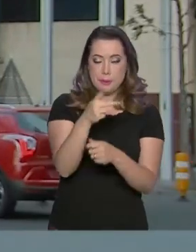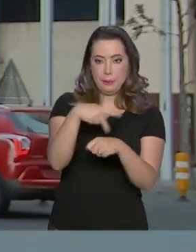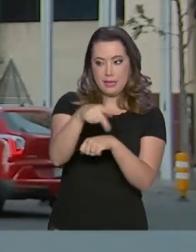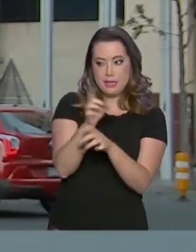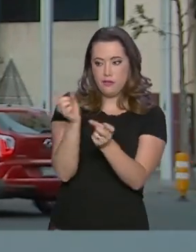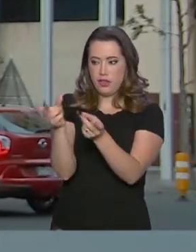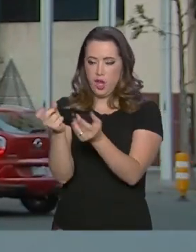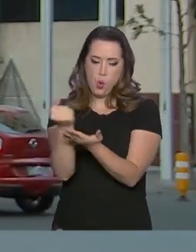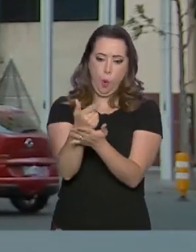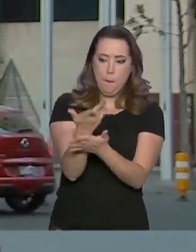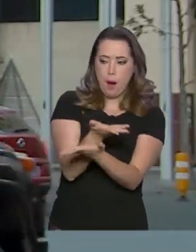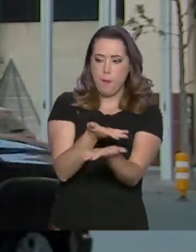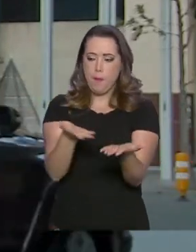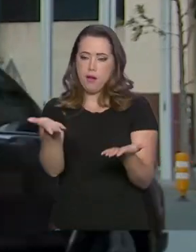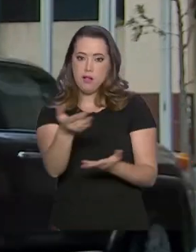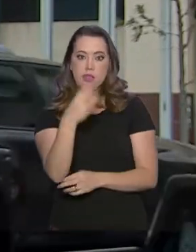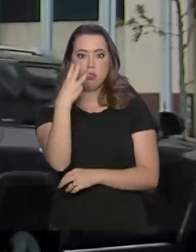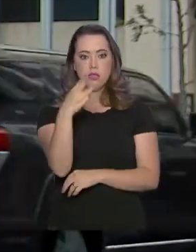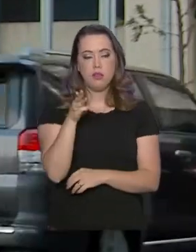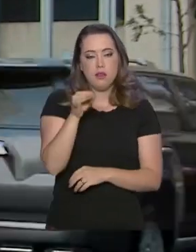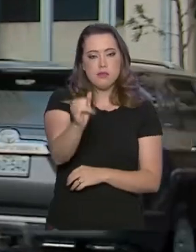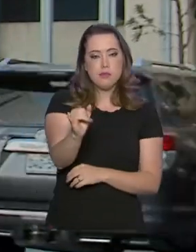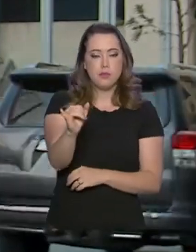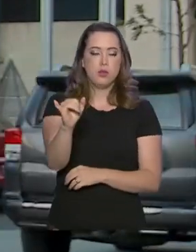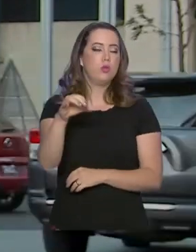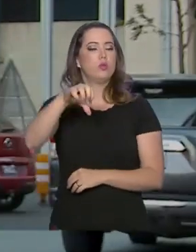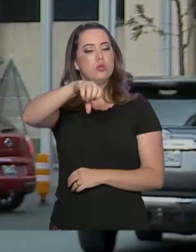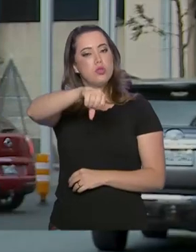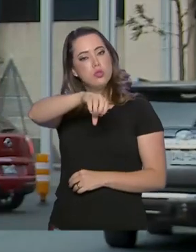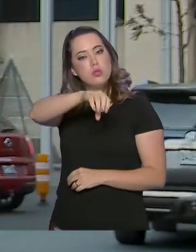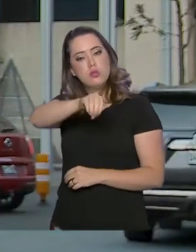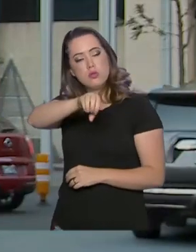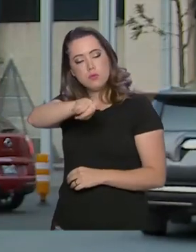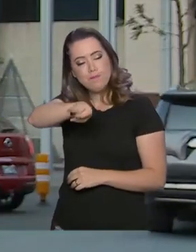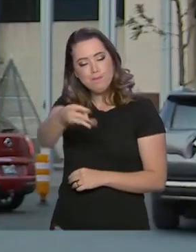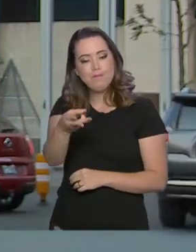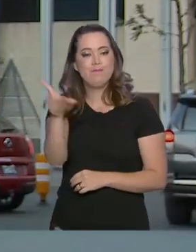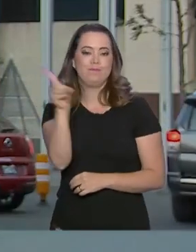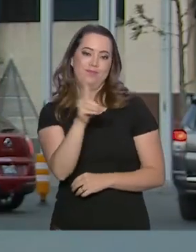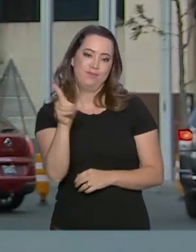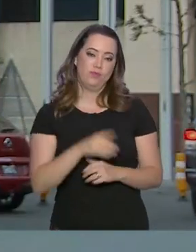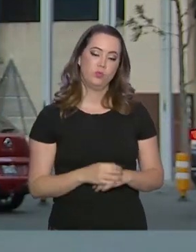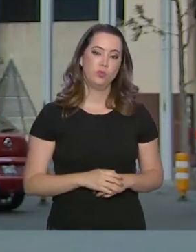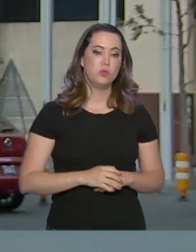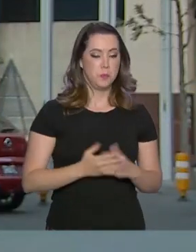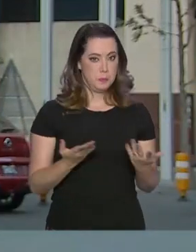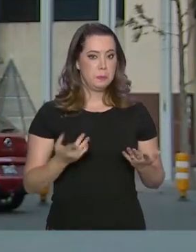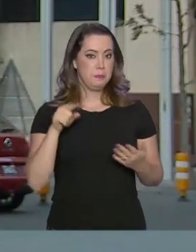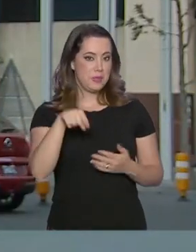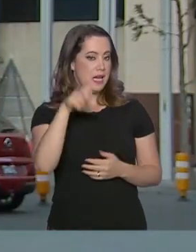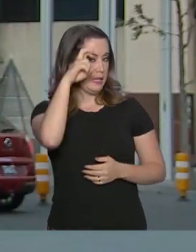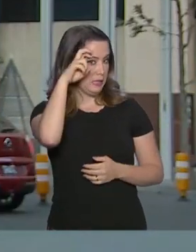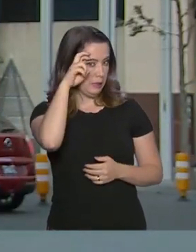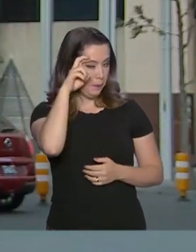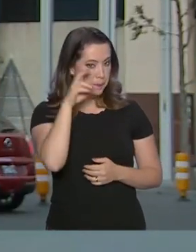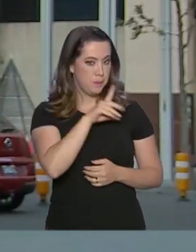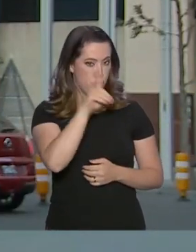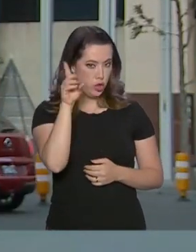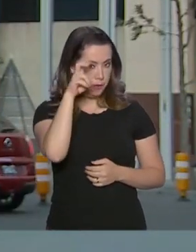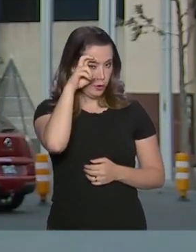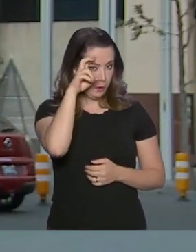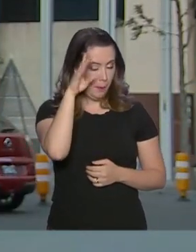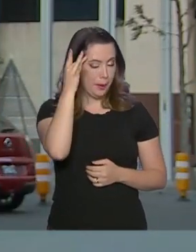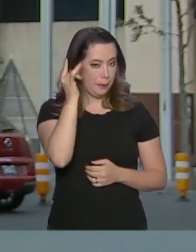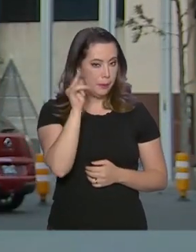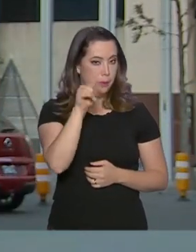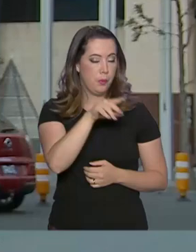recorde e chegaram a 3 bilhões e 900 milhões de dólares. Encerrando a agenda desta quinta-feira, o vice-presidente